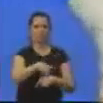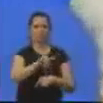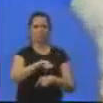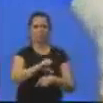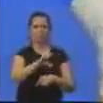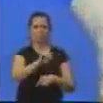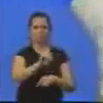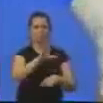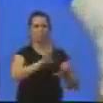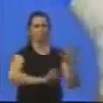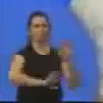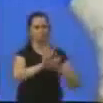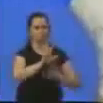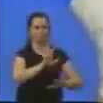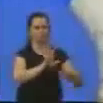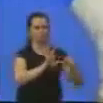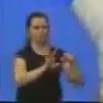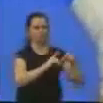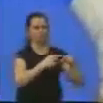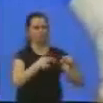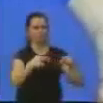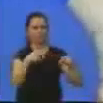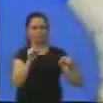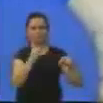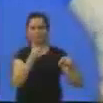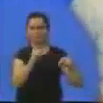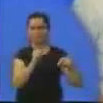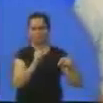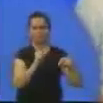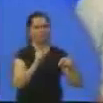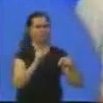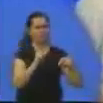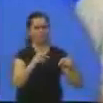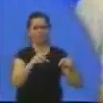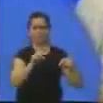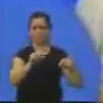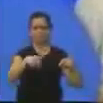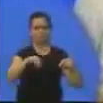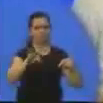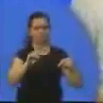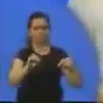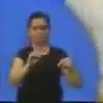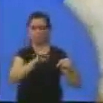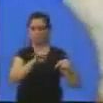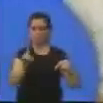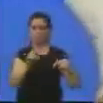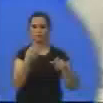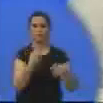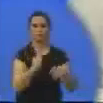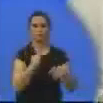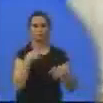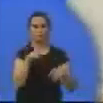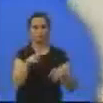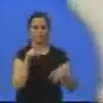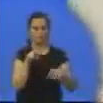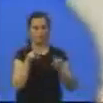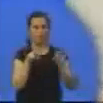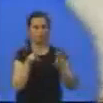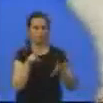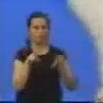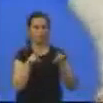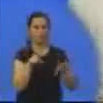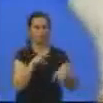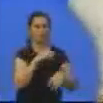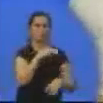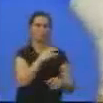Cuidado, o x igual a 8 não é o ponto, é o valor do x no ponto de mínimo. Para dizer quem é o ponto de mínimo,